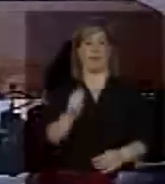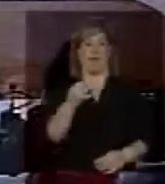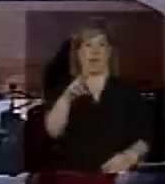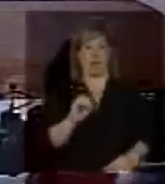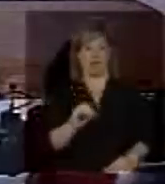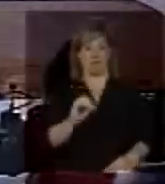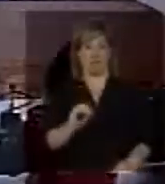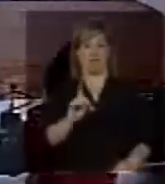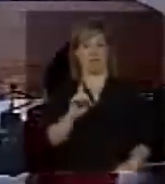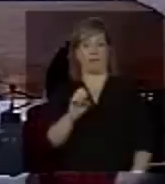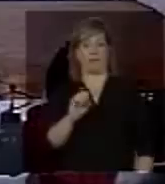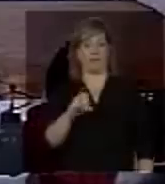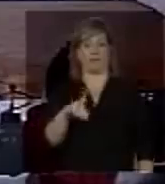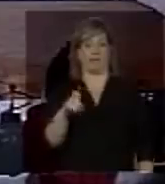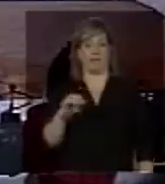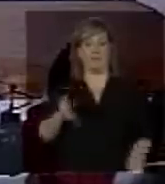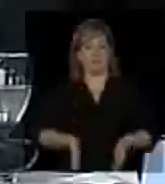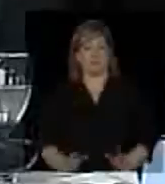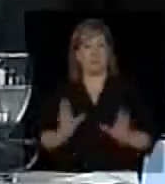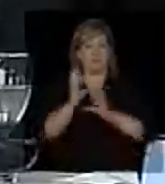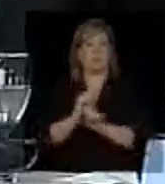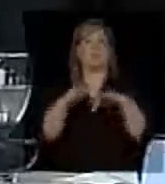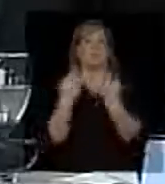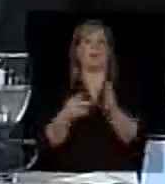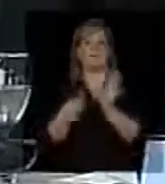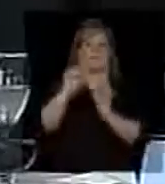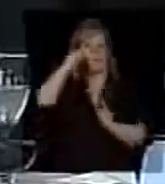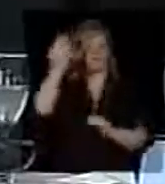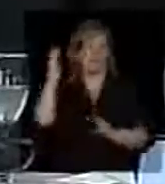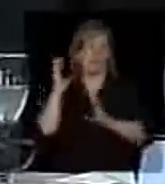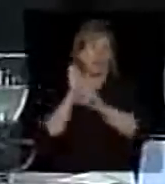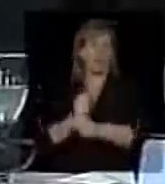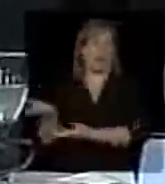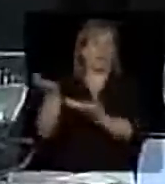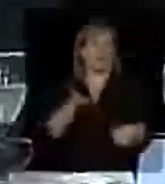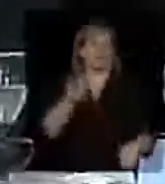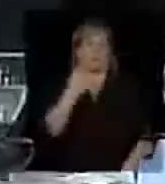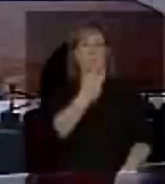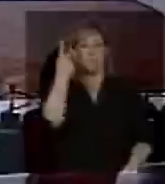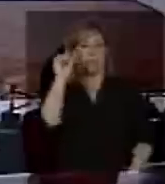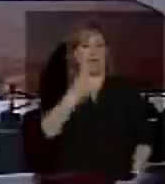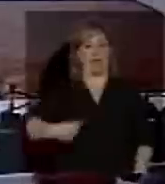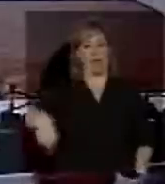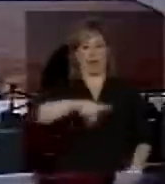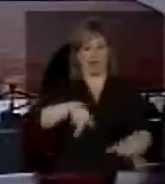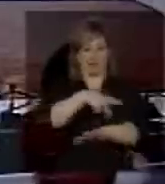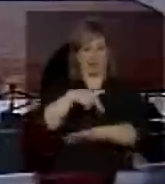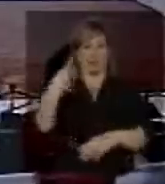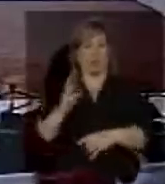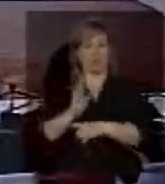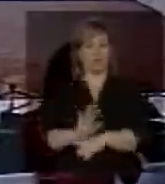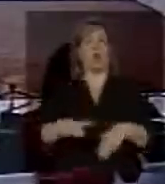afrodescendentes suam para cada uma de nosas nações a sua contribuição